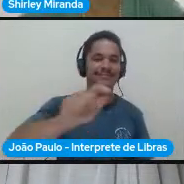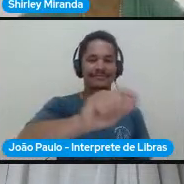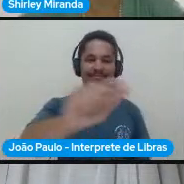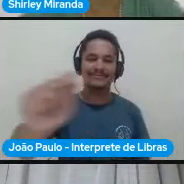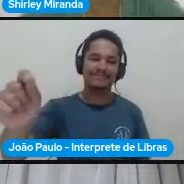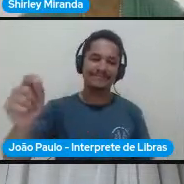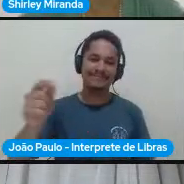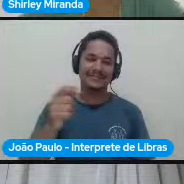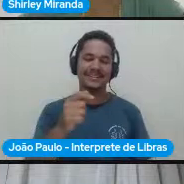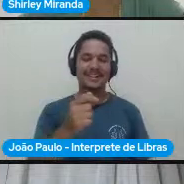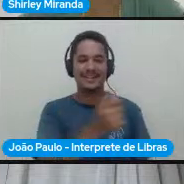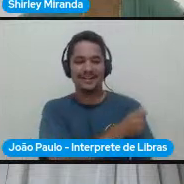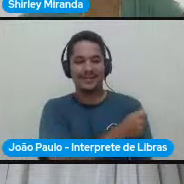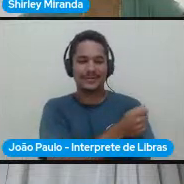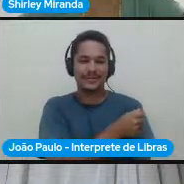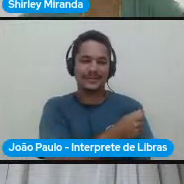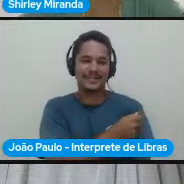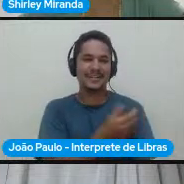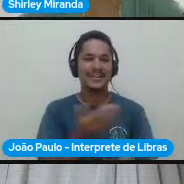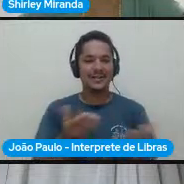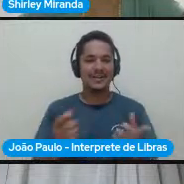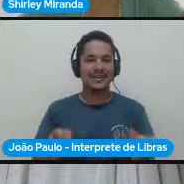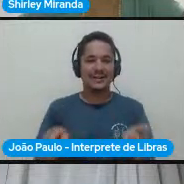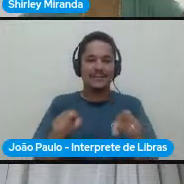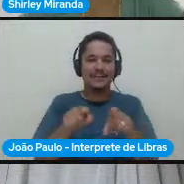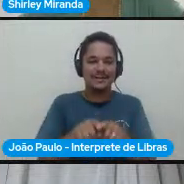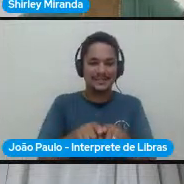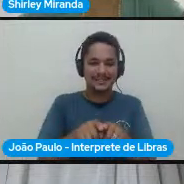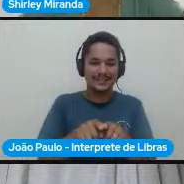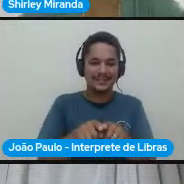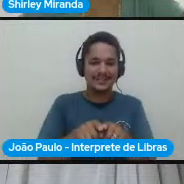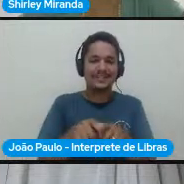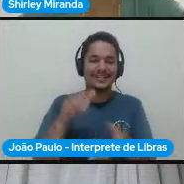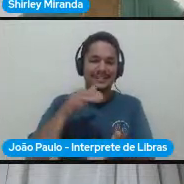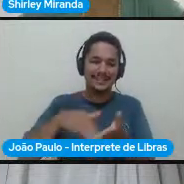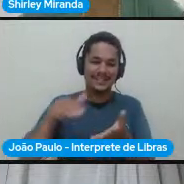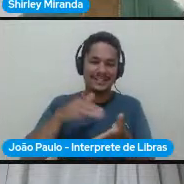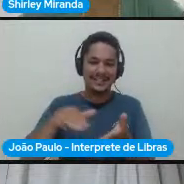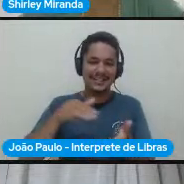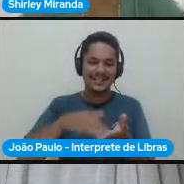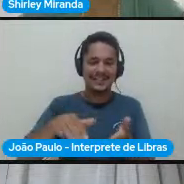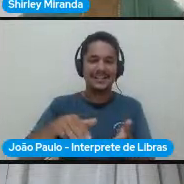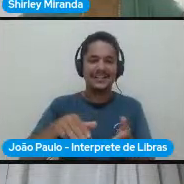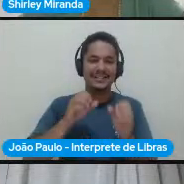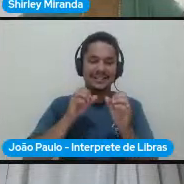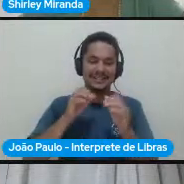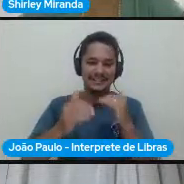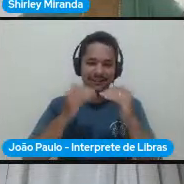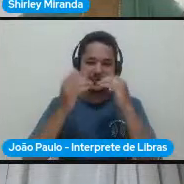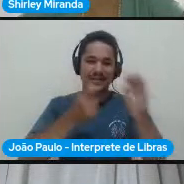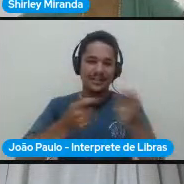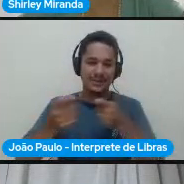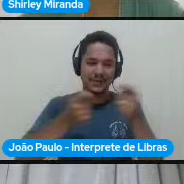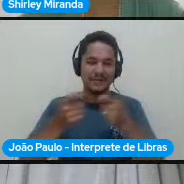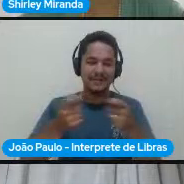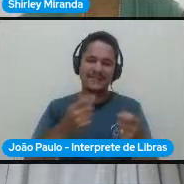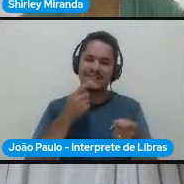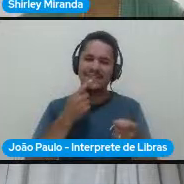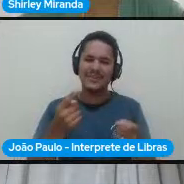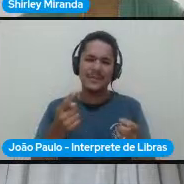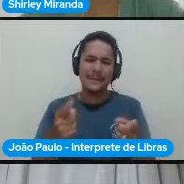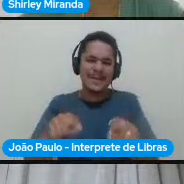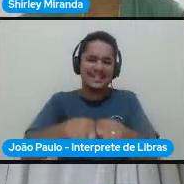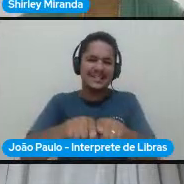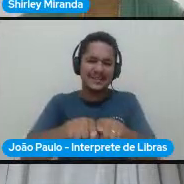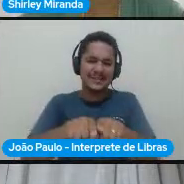nosso parceiro da Secretaria Municipal de Desenvolvimento Econômico, falei parceiro no melhor dos sentidos, né,